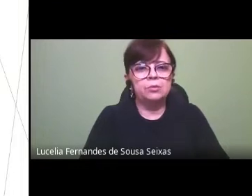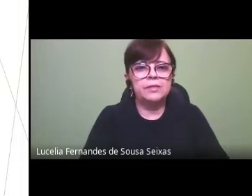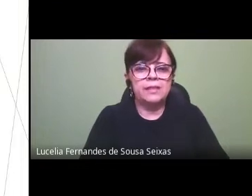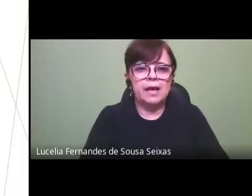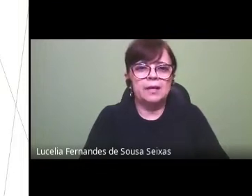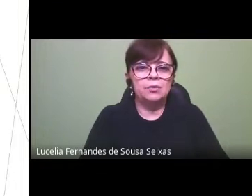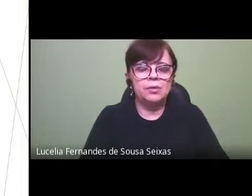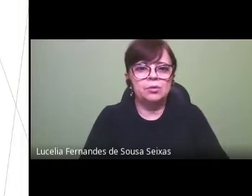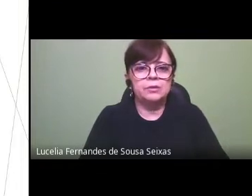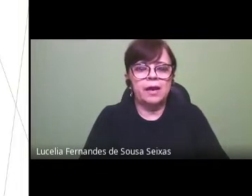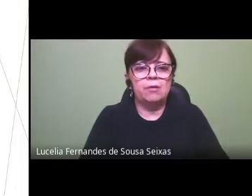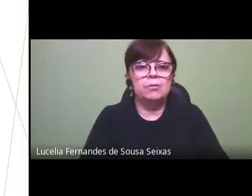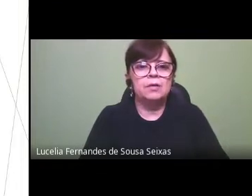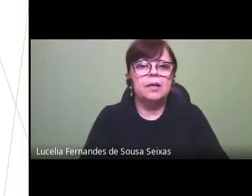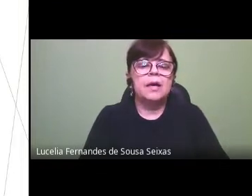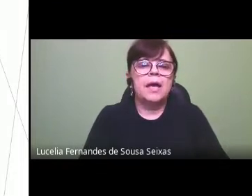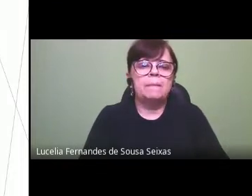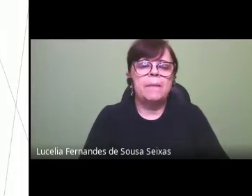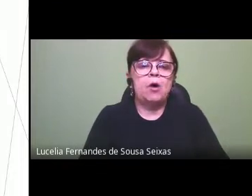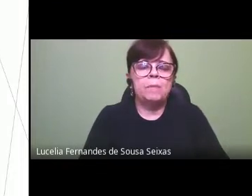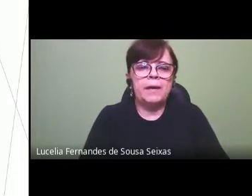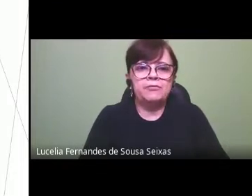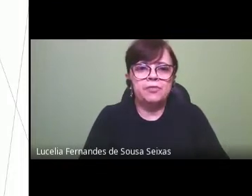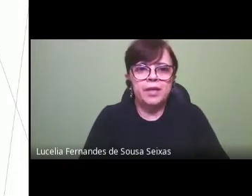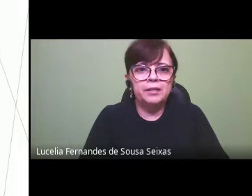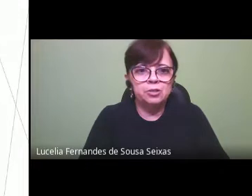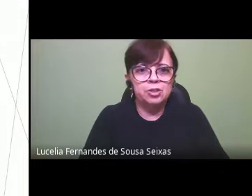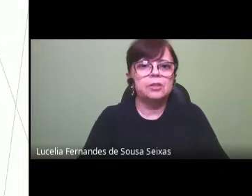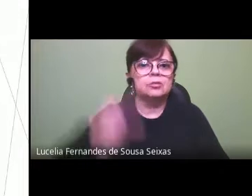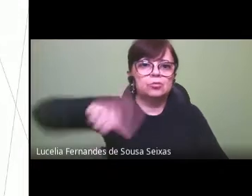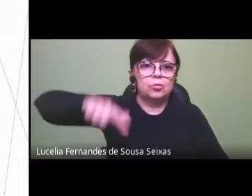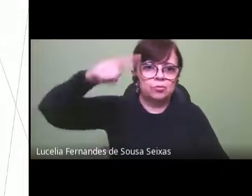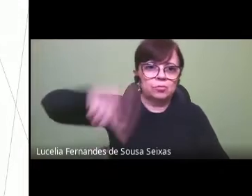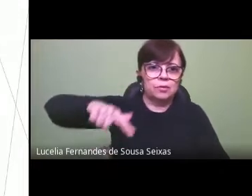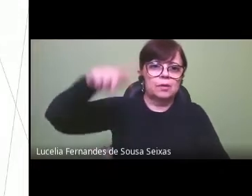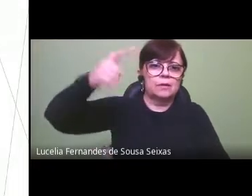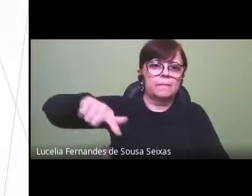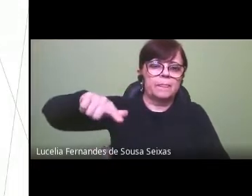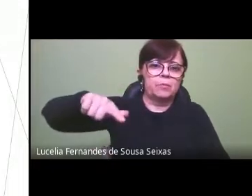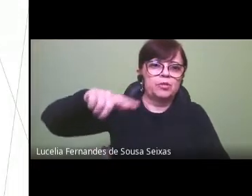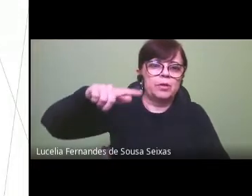O dedo está em horizontal, palma para frente,